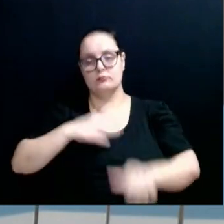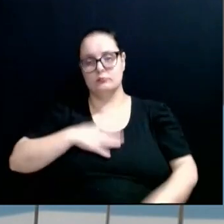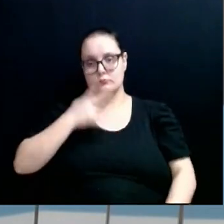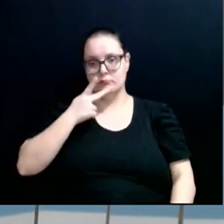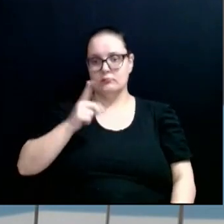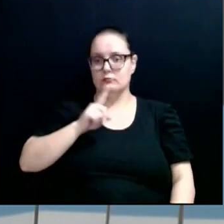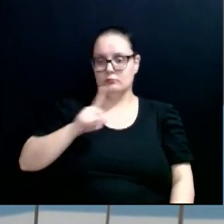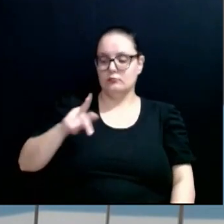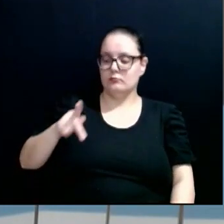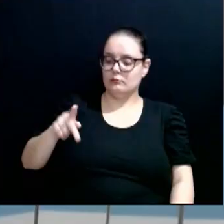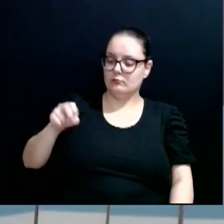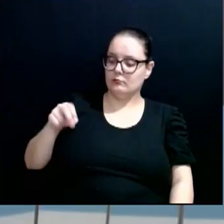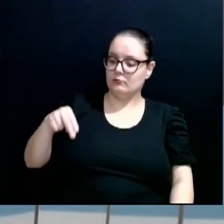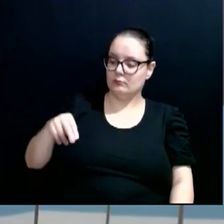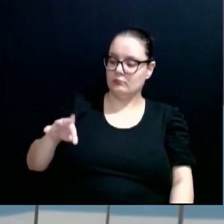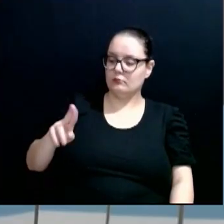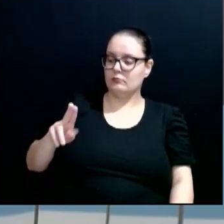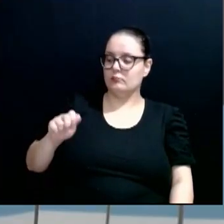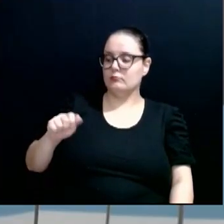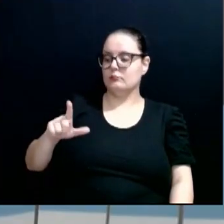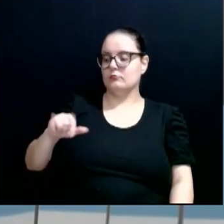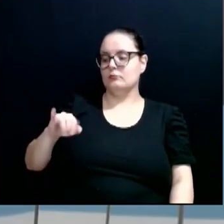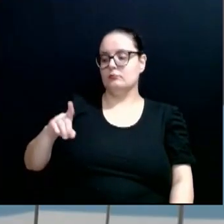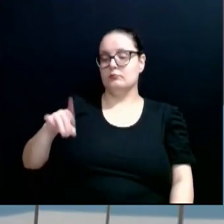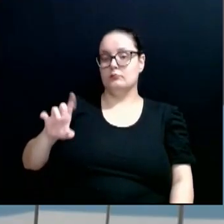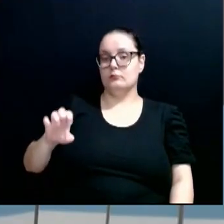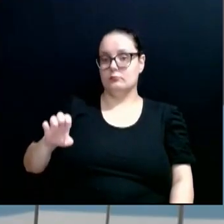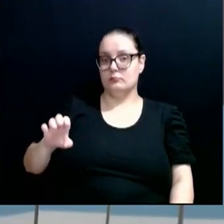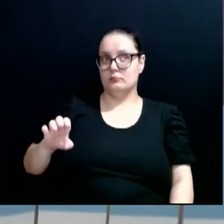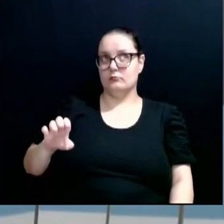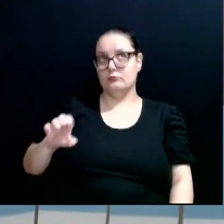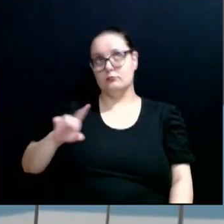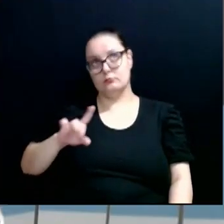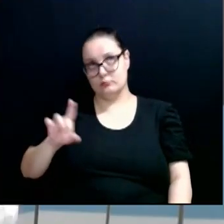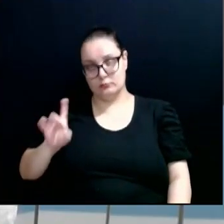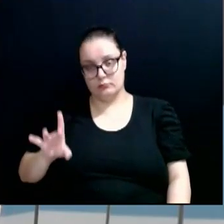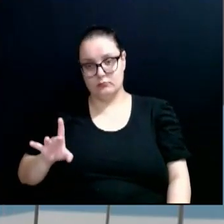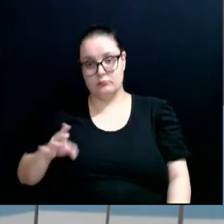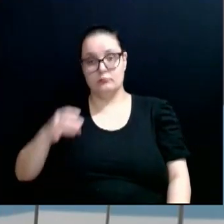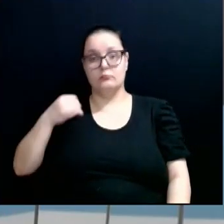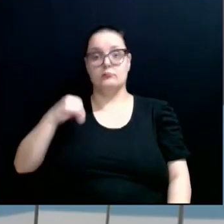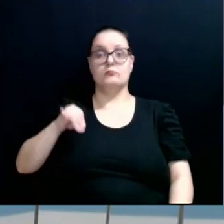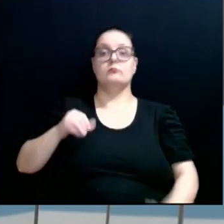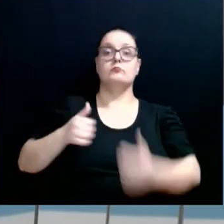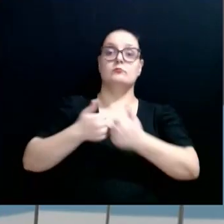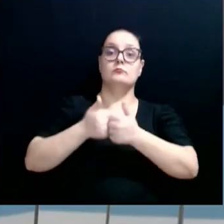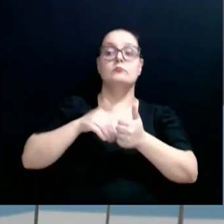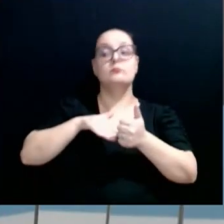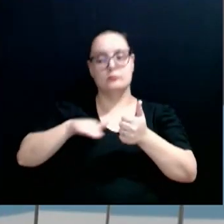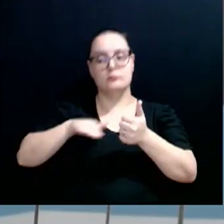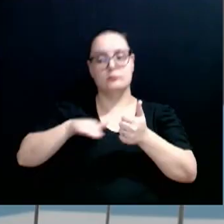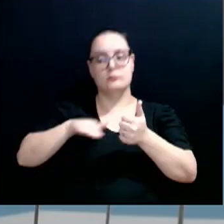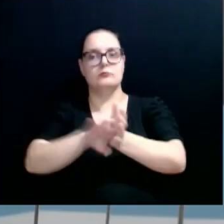pontualidade apenas, é se ele vai passar. Tá. Né? Nós estávamos e estamos ainda, enfrentamos um